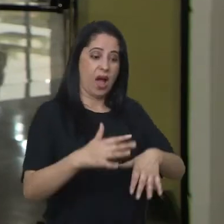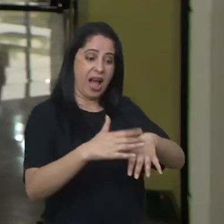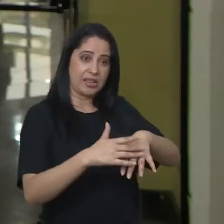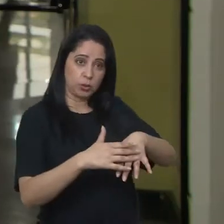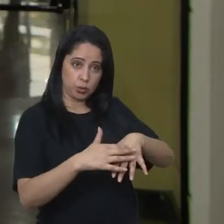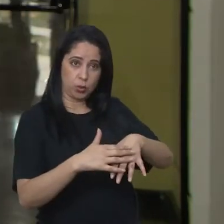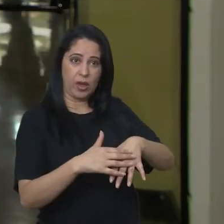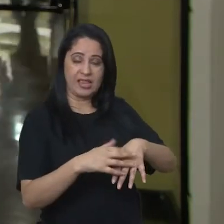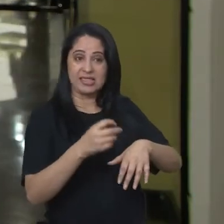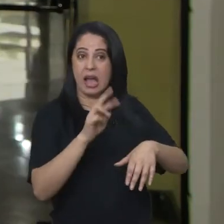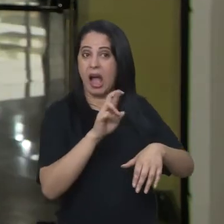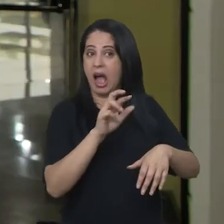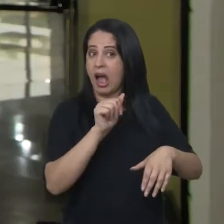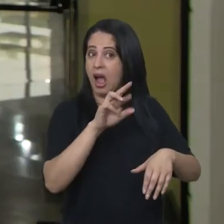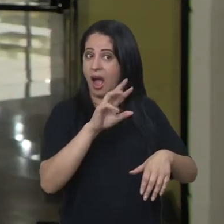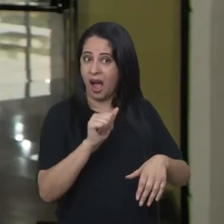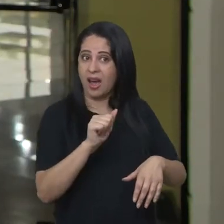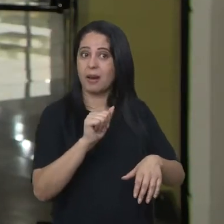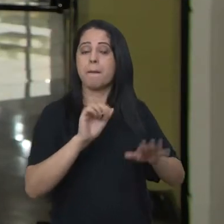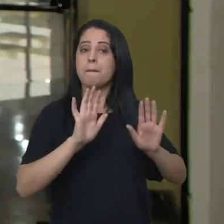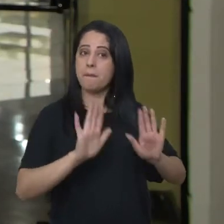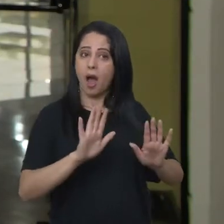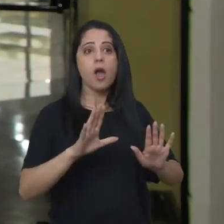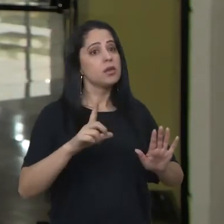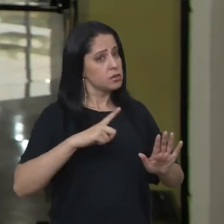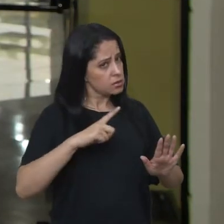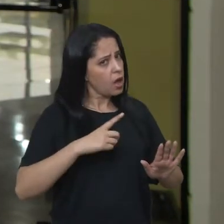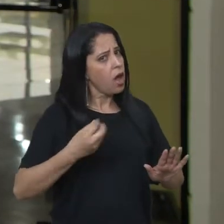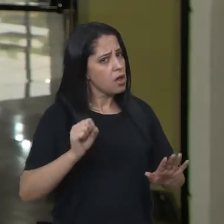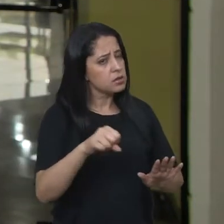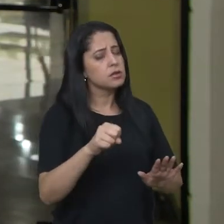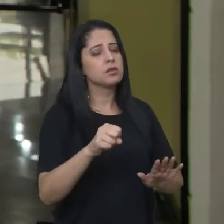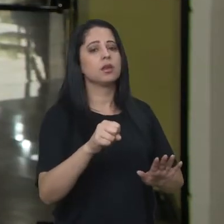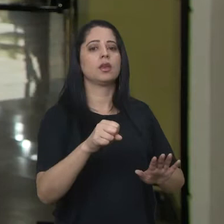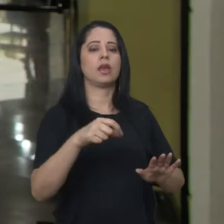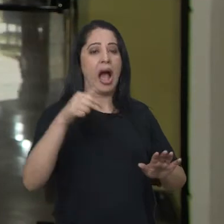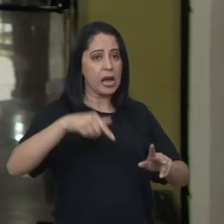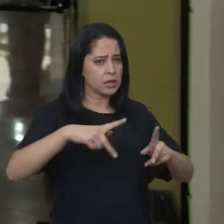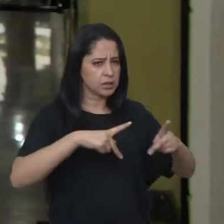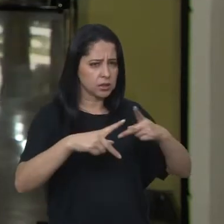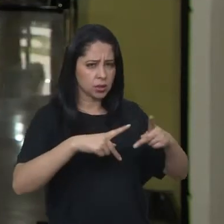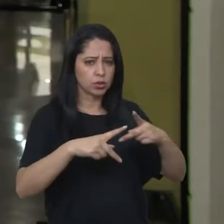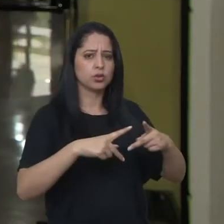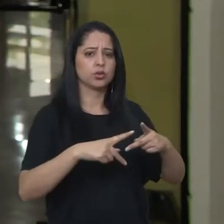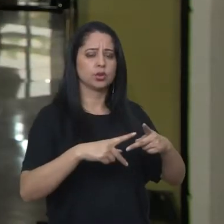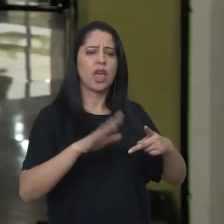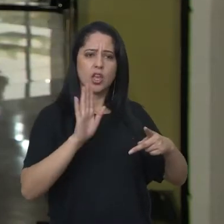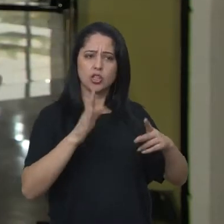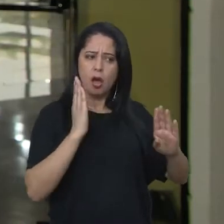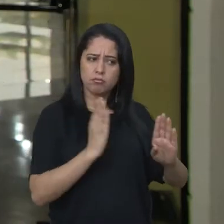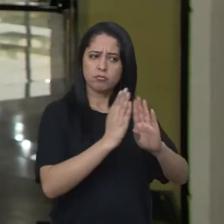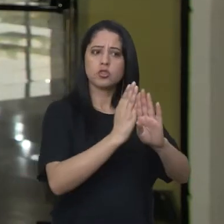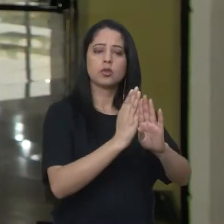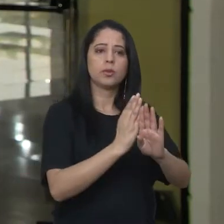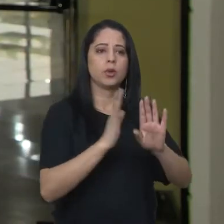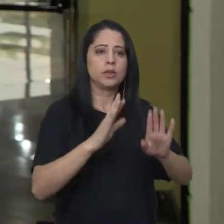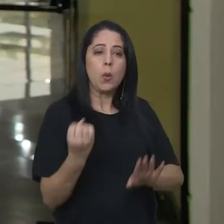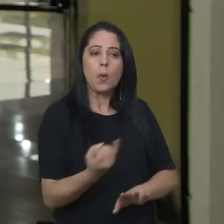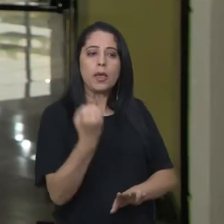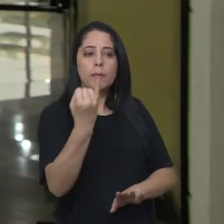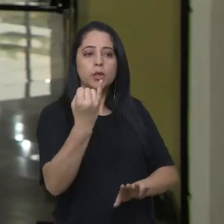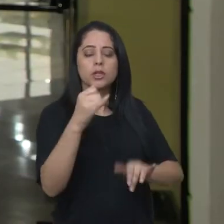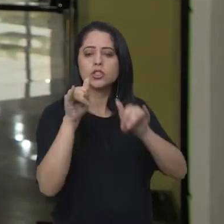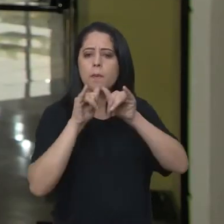doença rara, porém ela existe em nosso meio e ela é detectada aqui em São José dos Campos. Então a importância